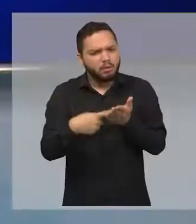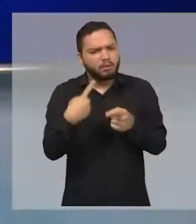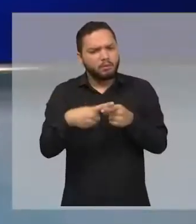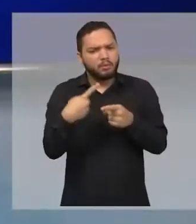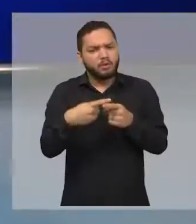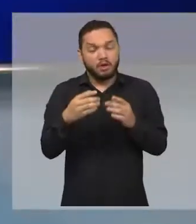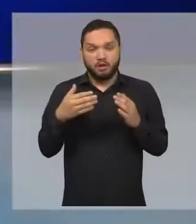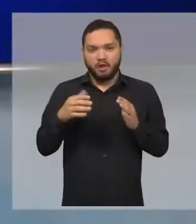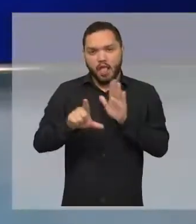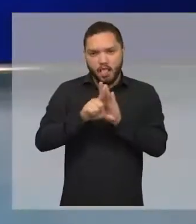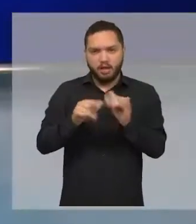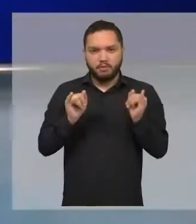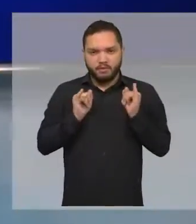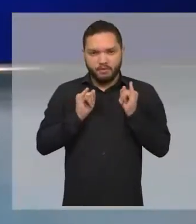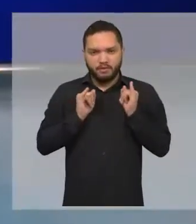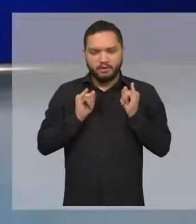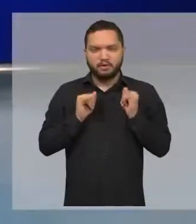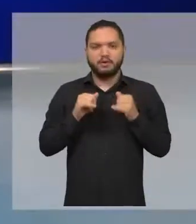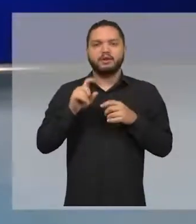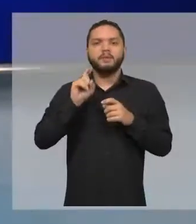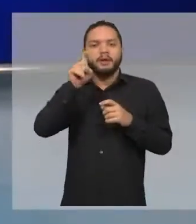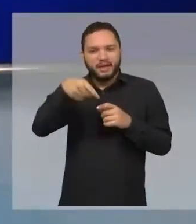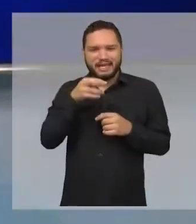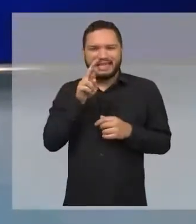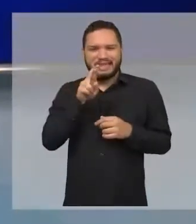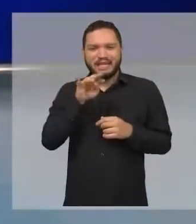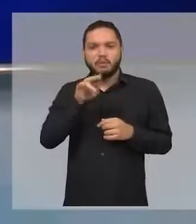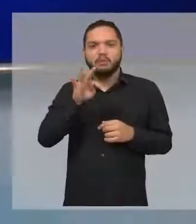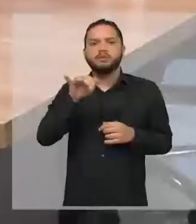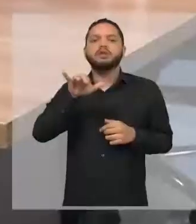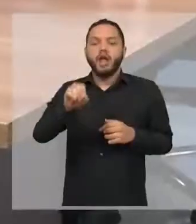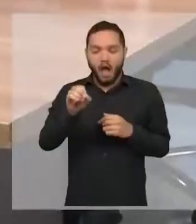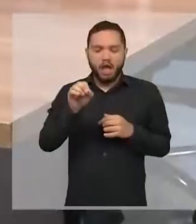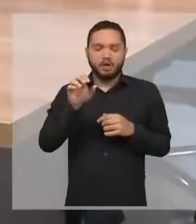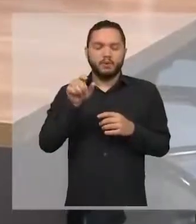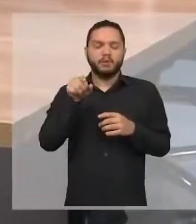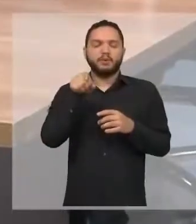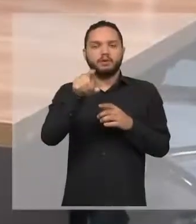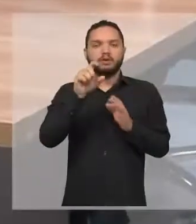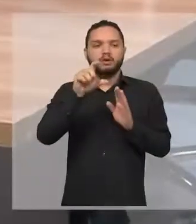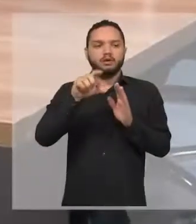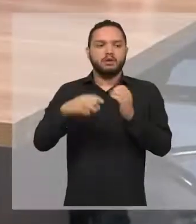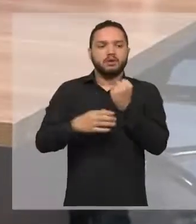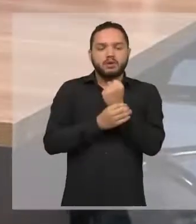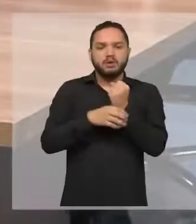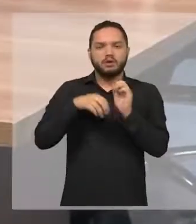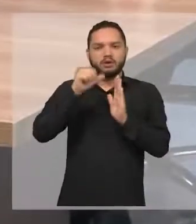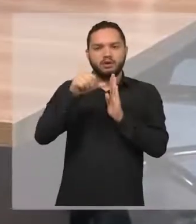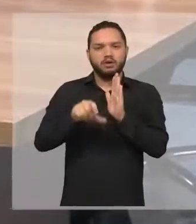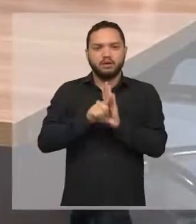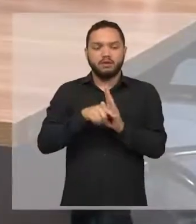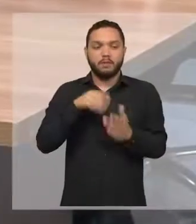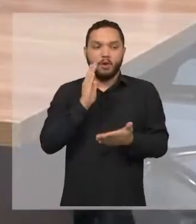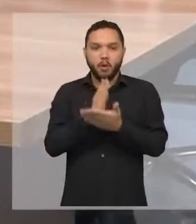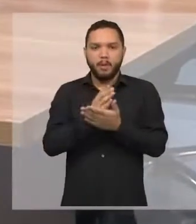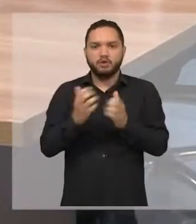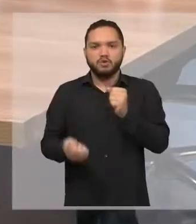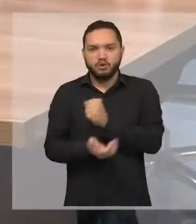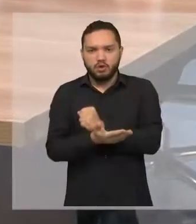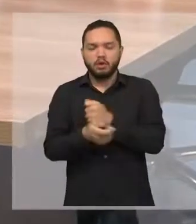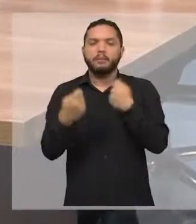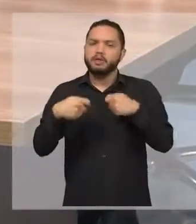partes se sentiam legitimadas para fazer o que tinham feito. É claro que o lado dos rebeldes se sentia legitimado